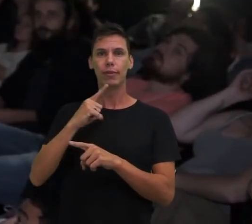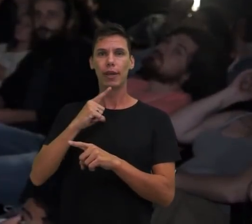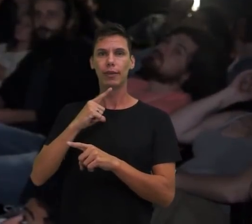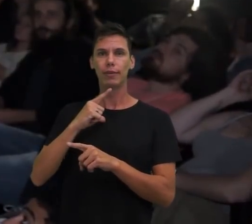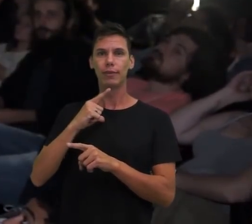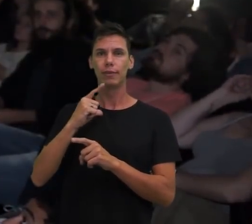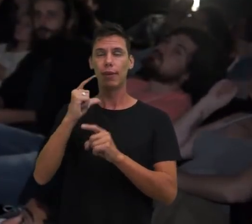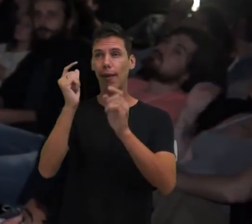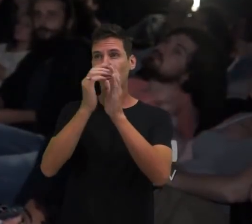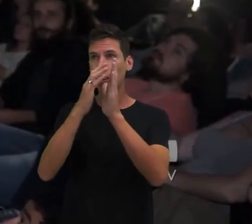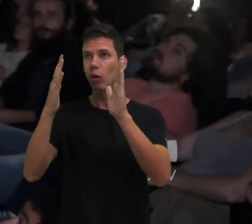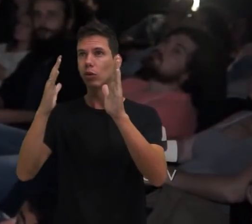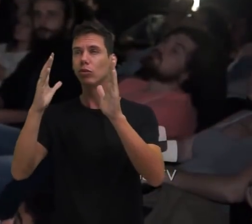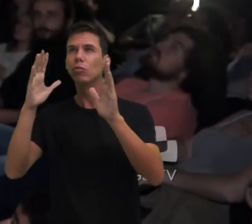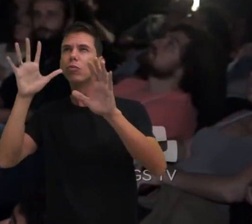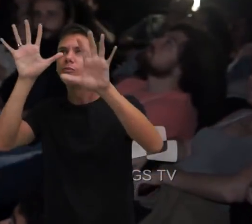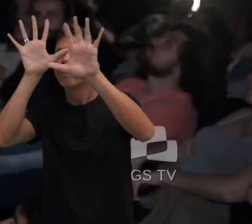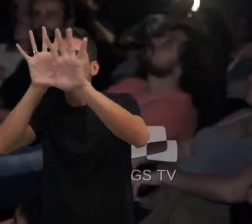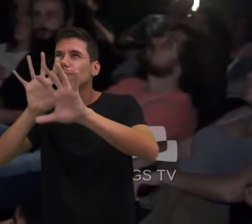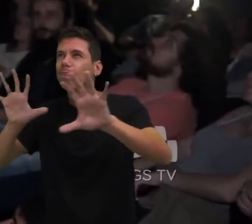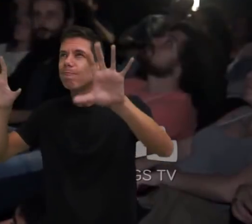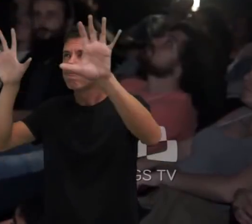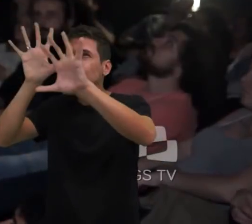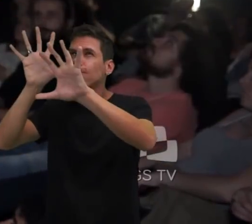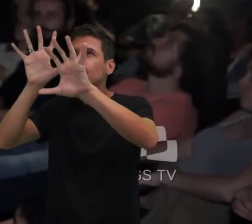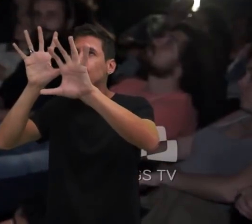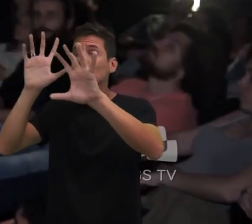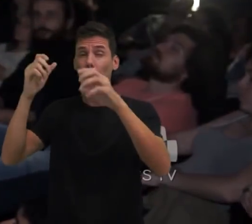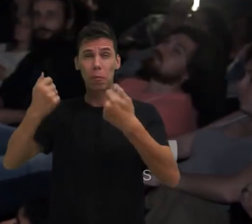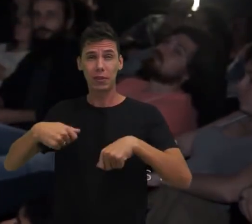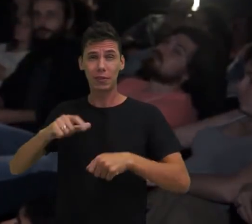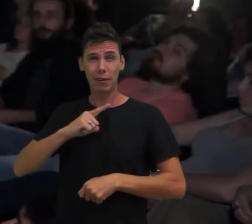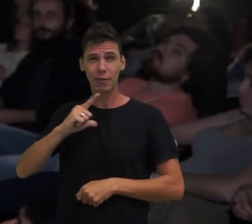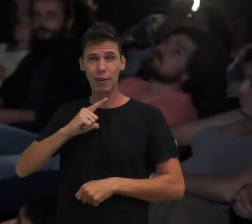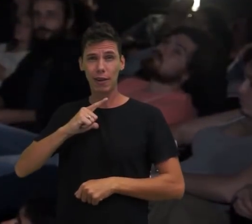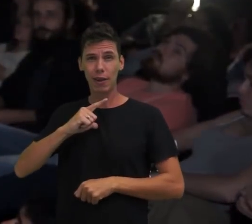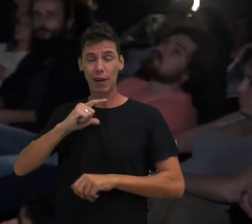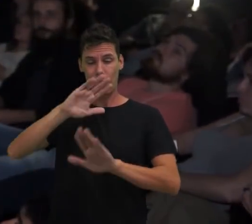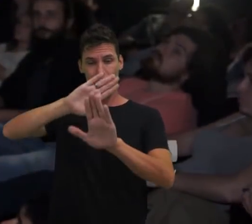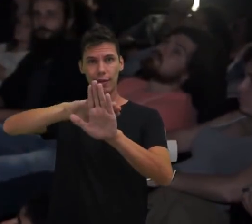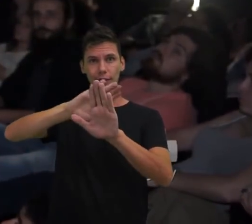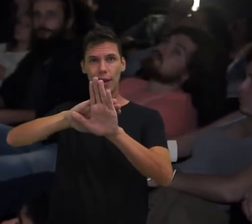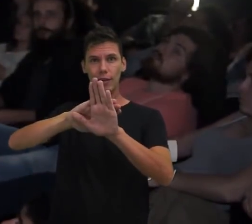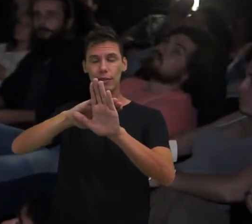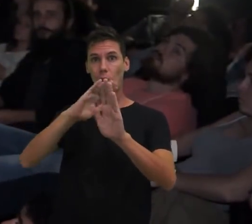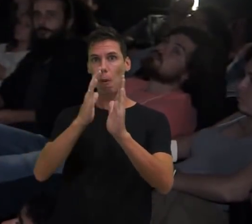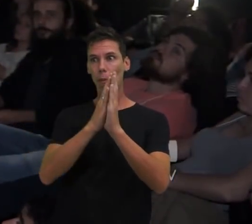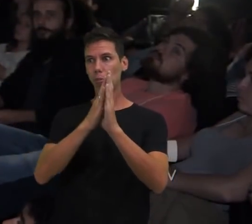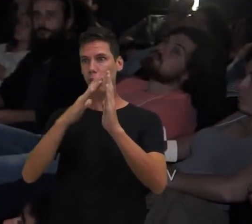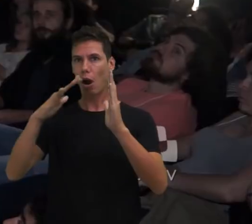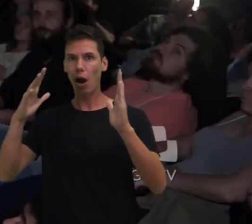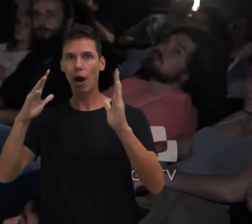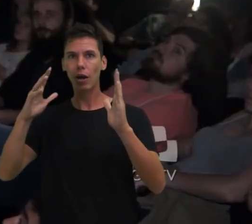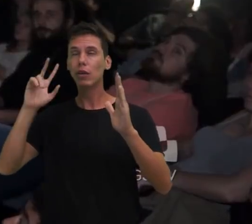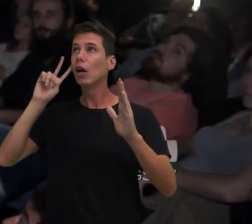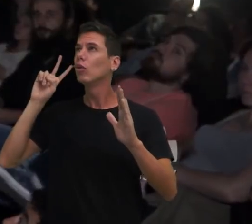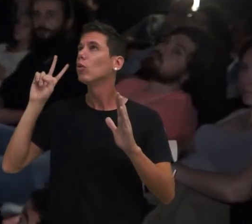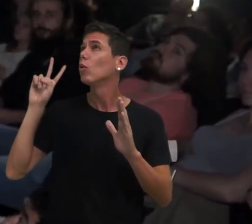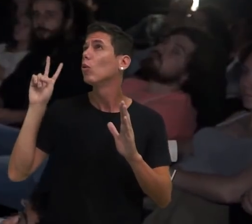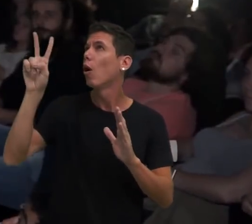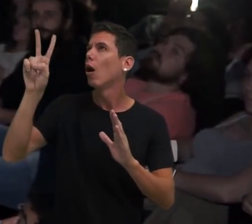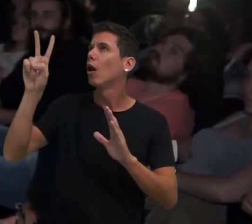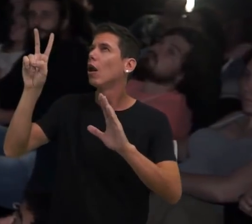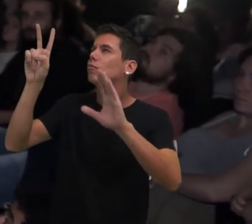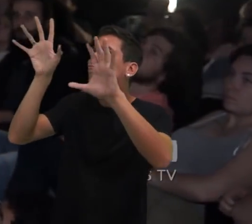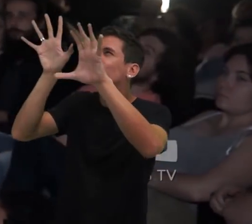vai distorcer a luz das coisas que estão atrás. Então tu precisa ter algo muito brilhante atrás e tu tem que conseguir notar que